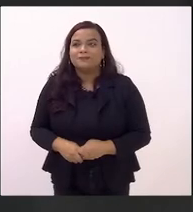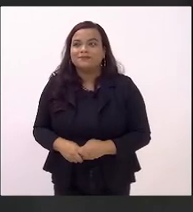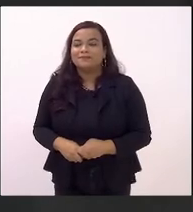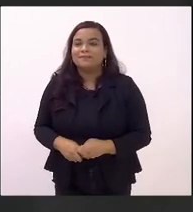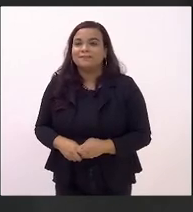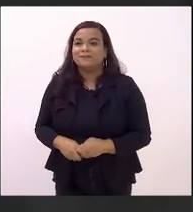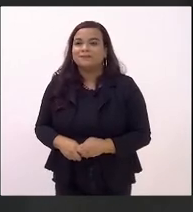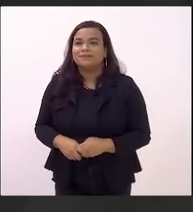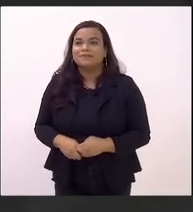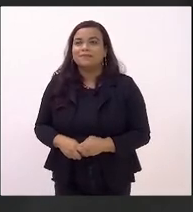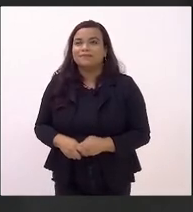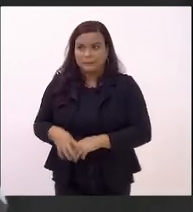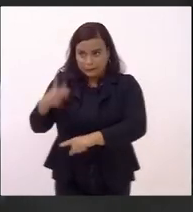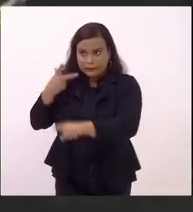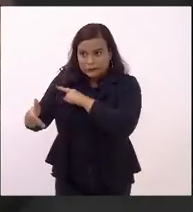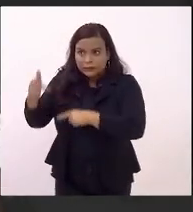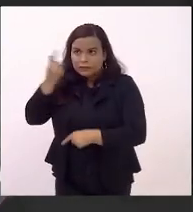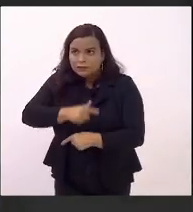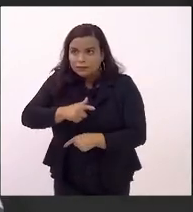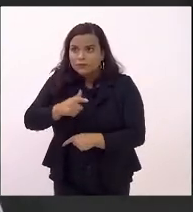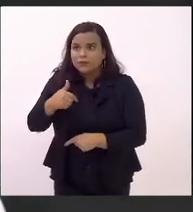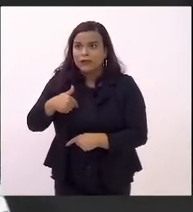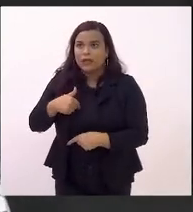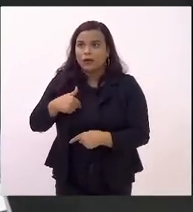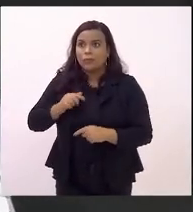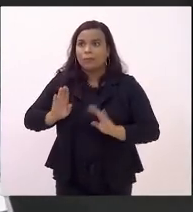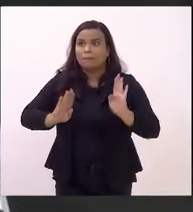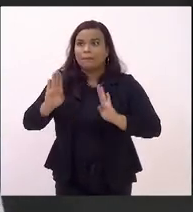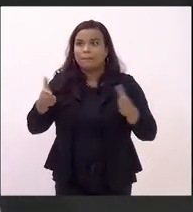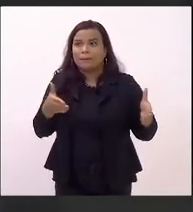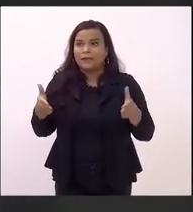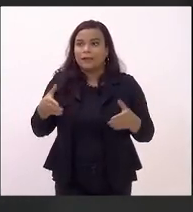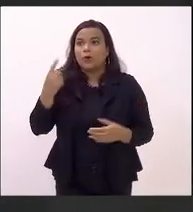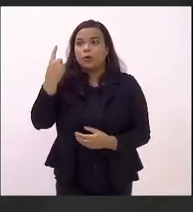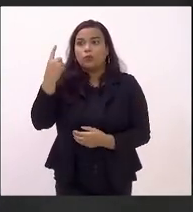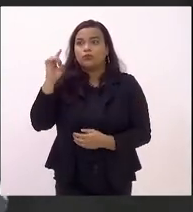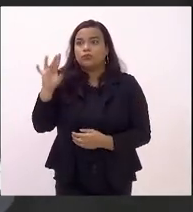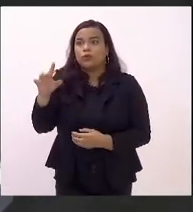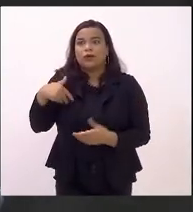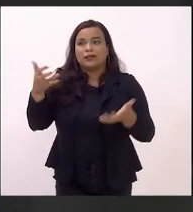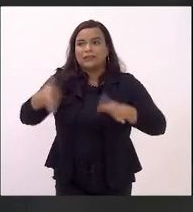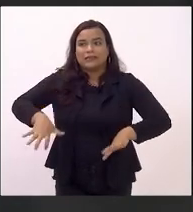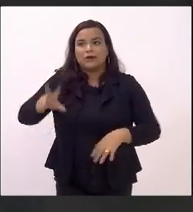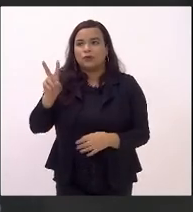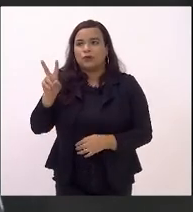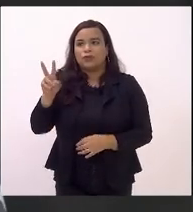Né? Ganhando a eleição, eu só vou ter um mandato. Não quero ter dois.